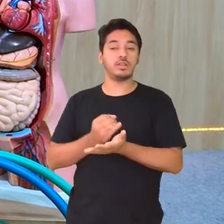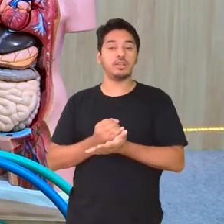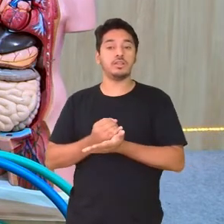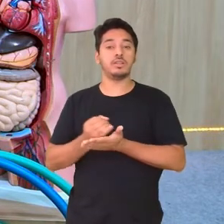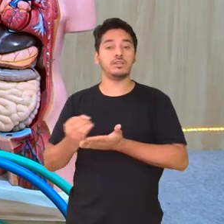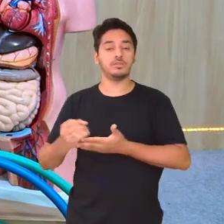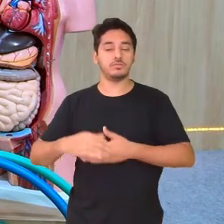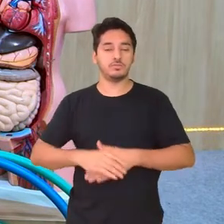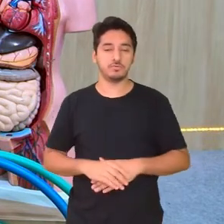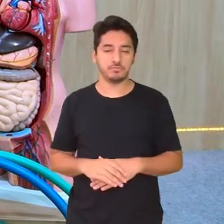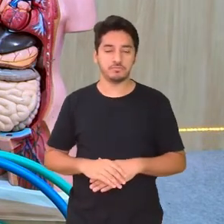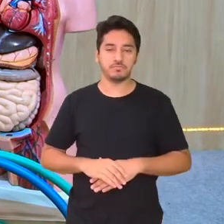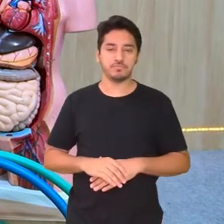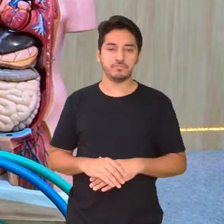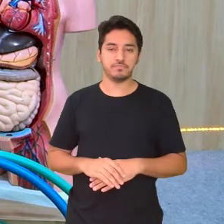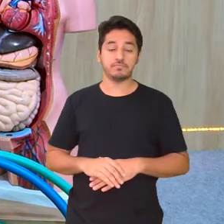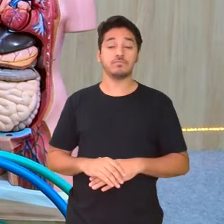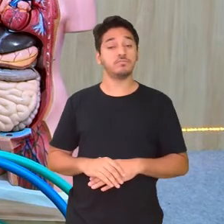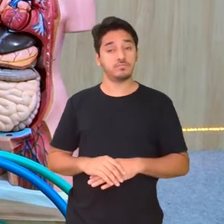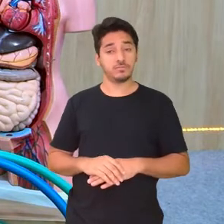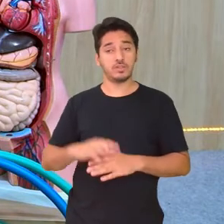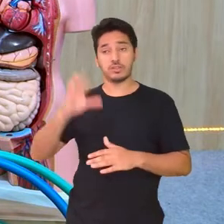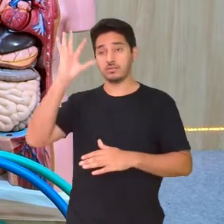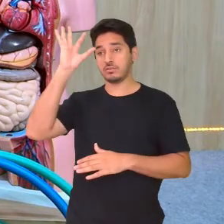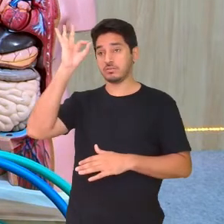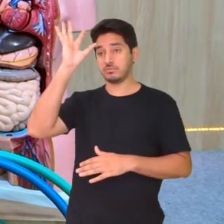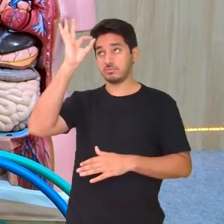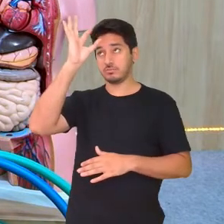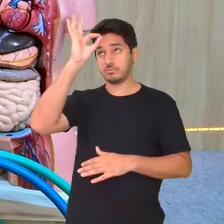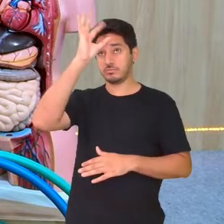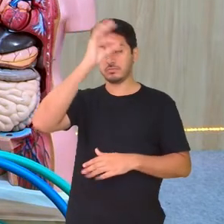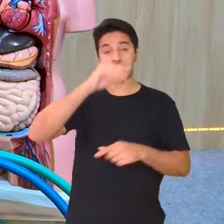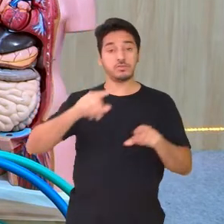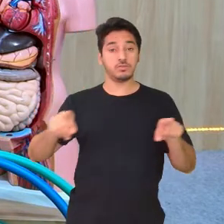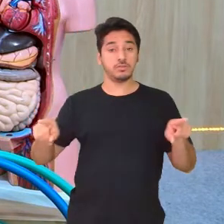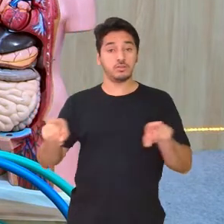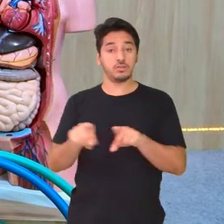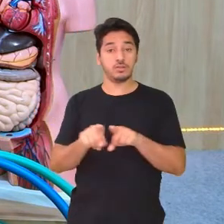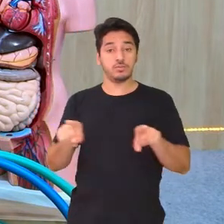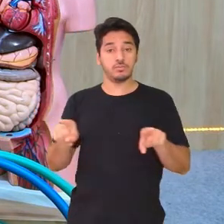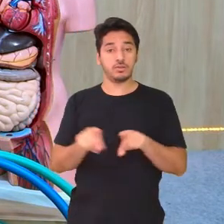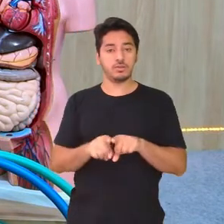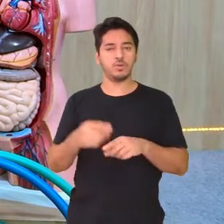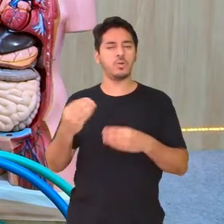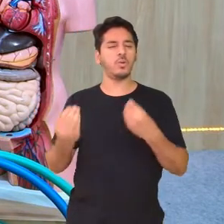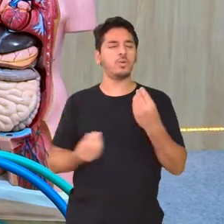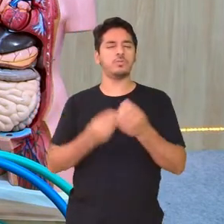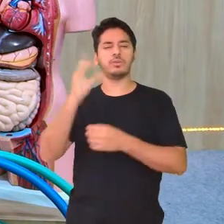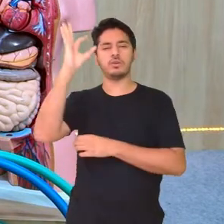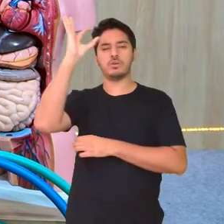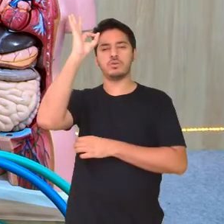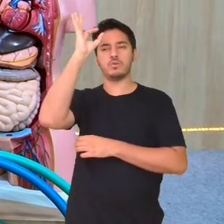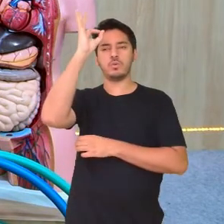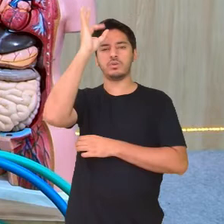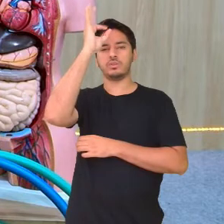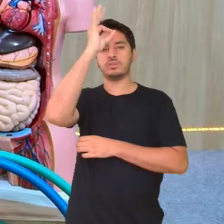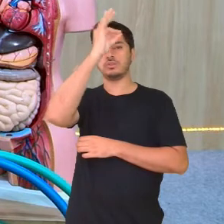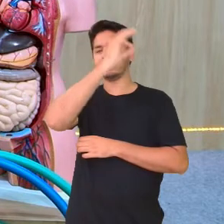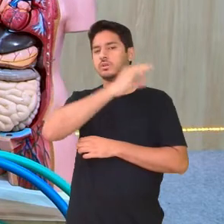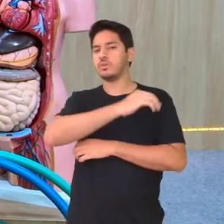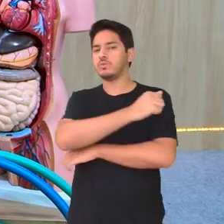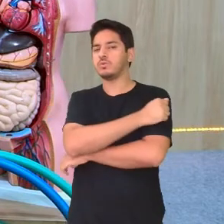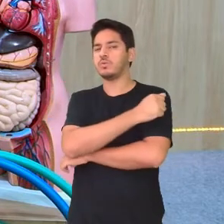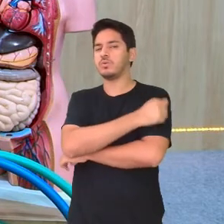inicial. A cognição também, você precisa entender como é que está essa cognição desse